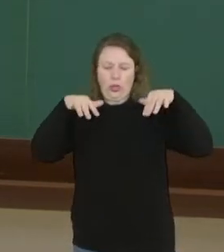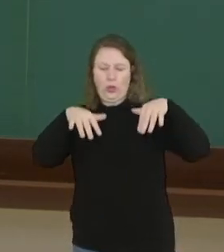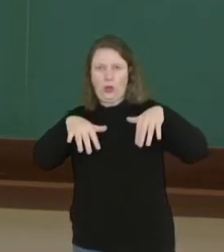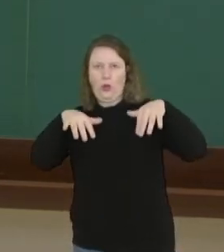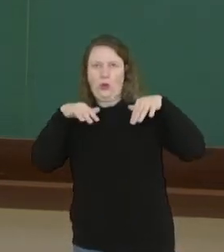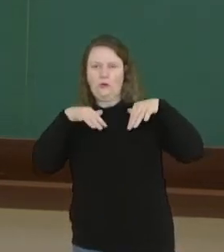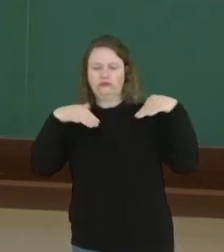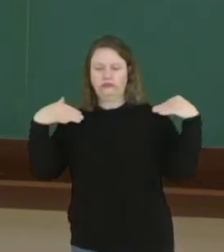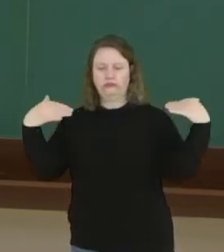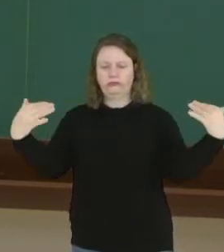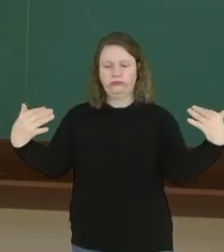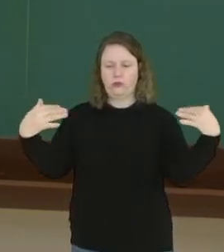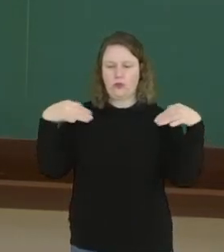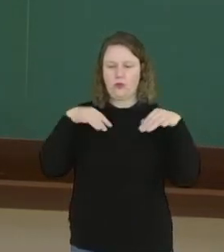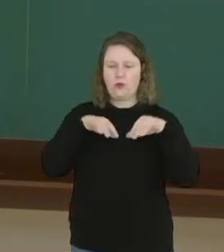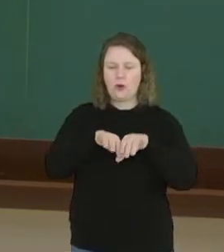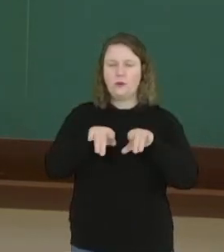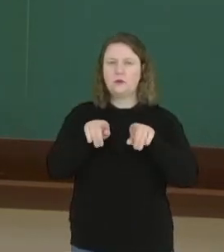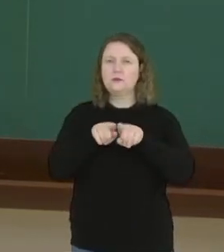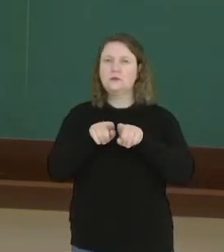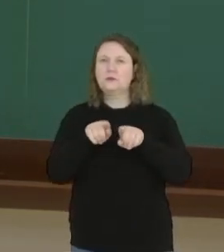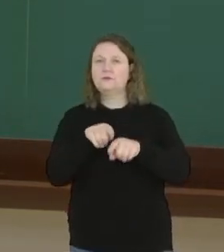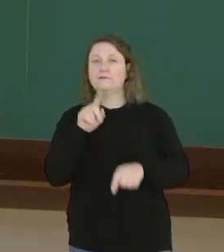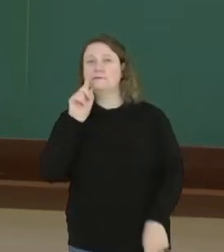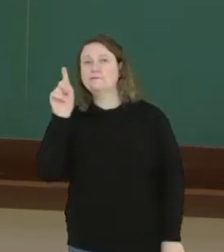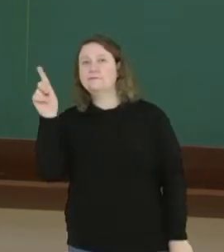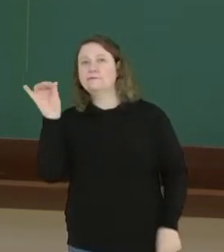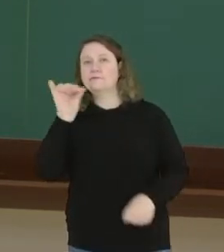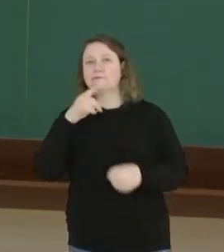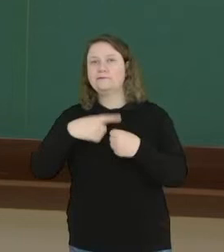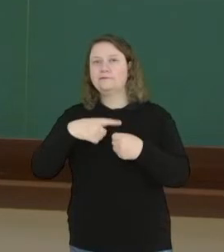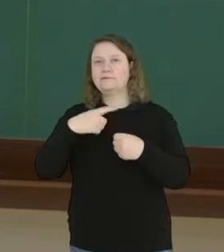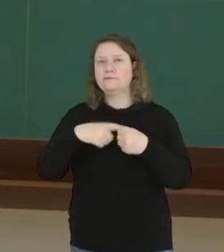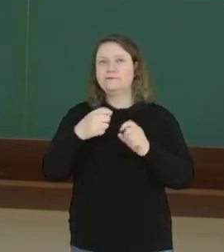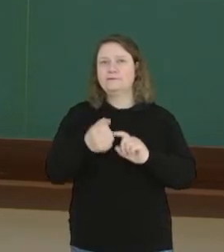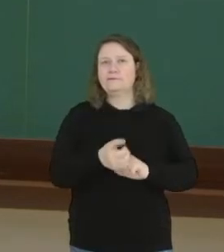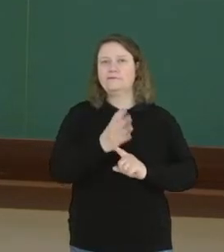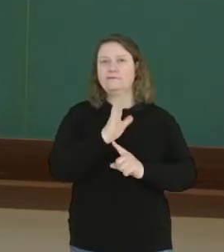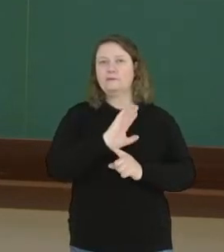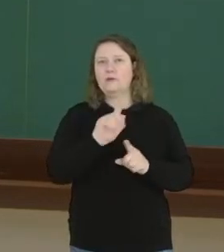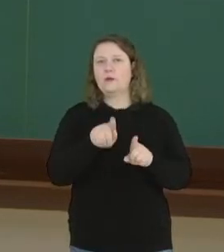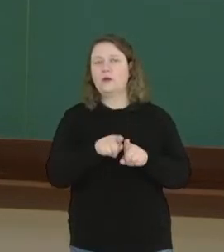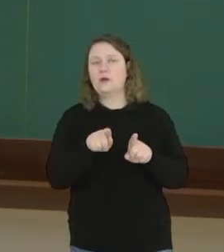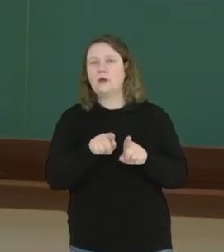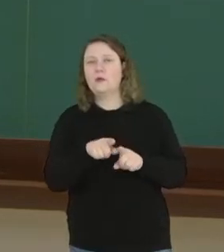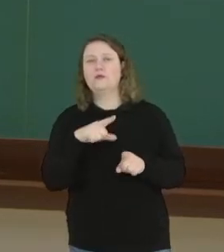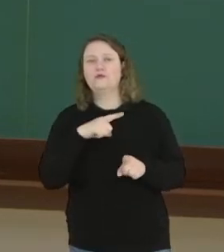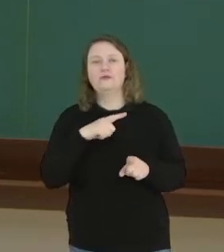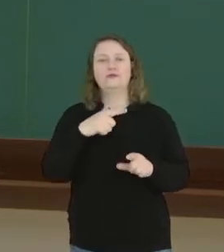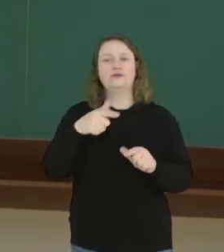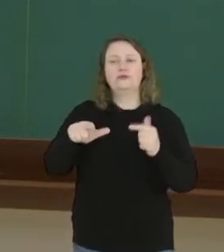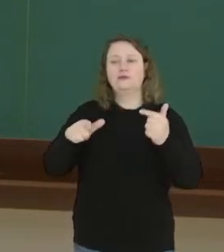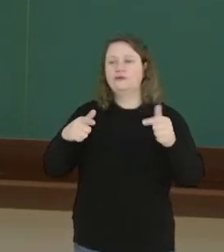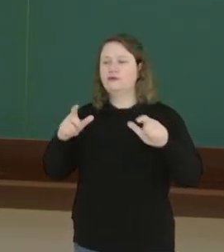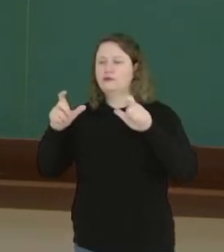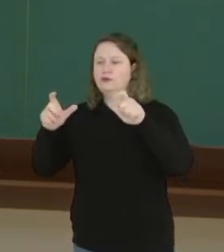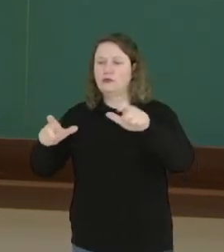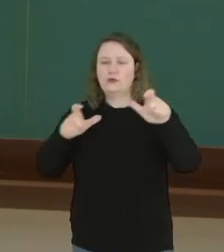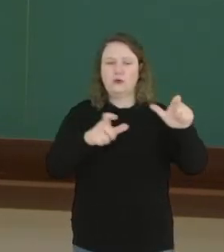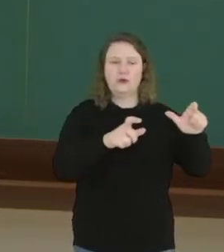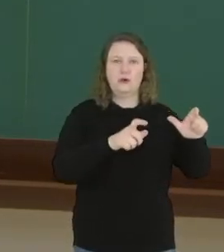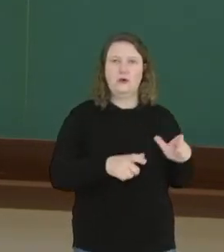super anfiteatro, né, Flaviano? Lá na cidade de Roma? Pois bem, além dele, outras arenas, esses cristãos que